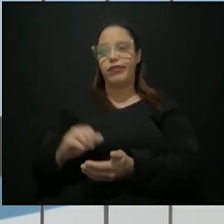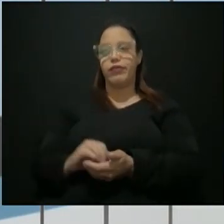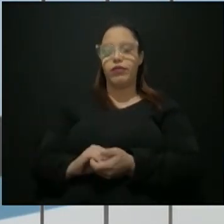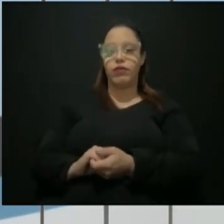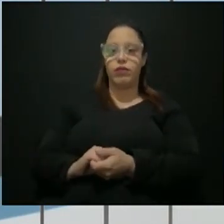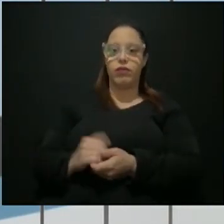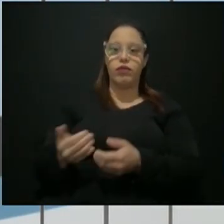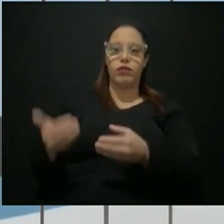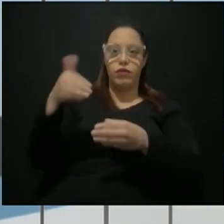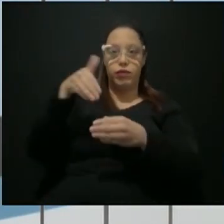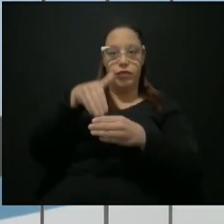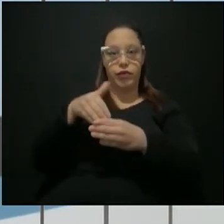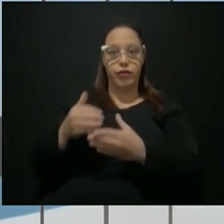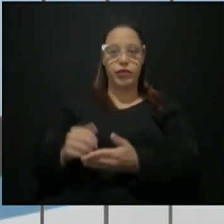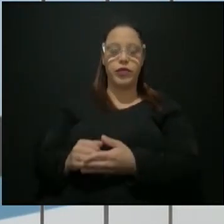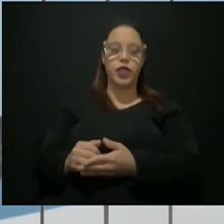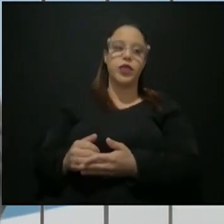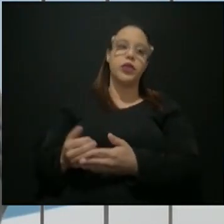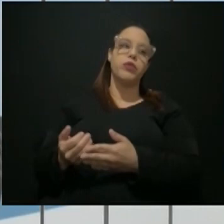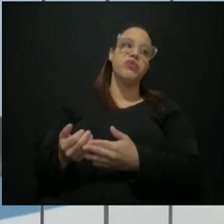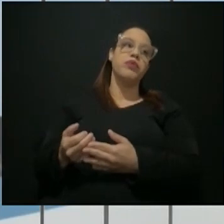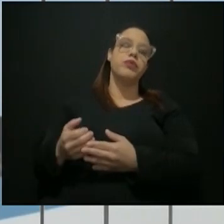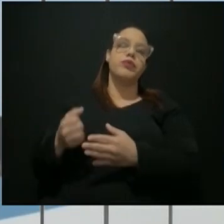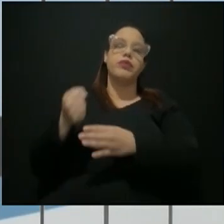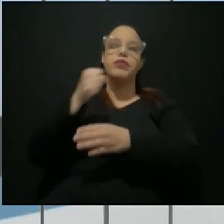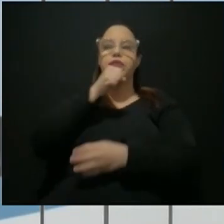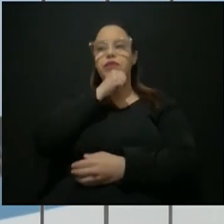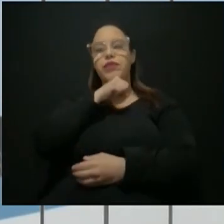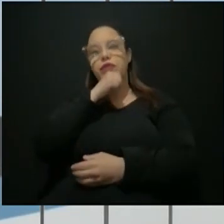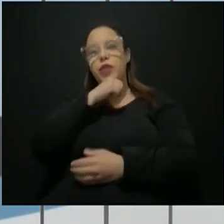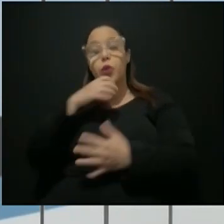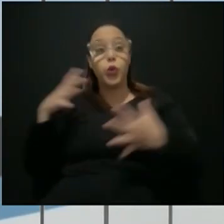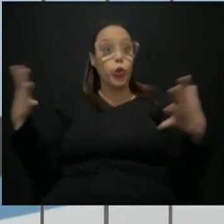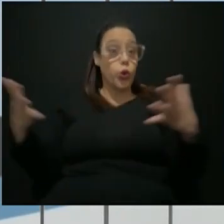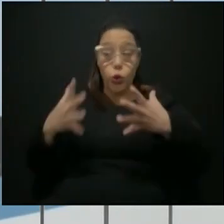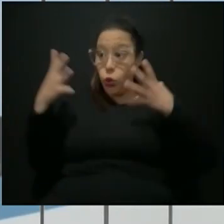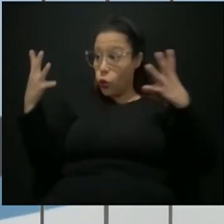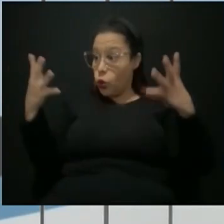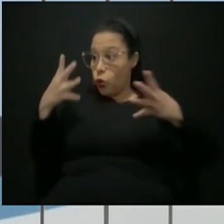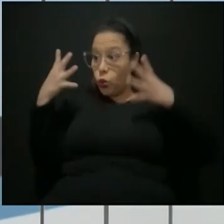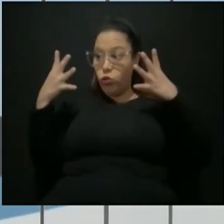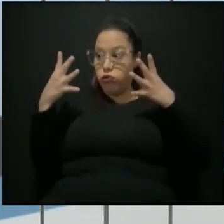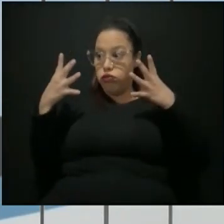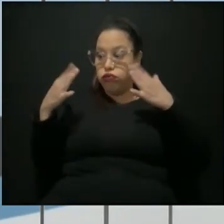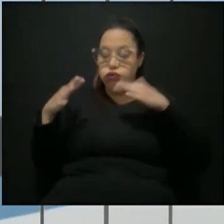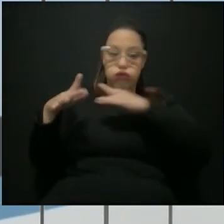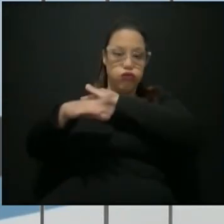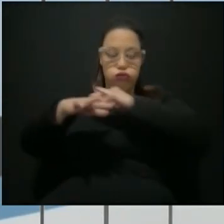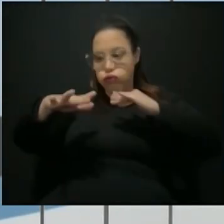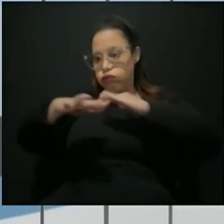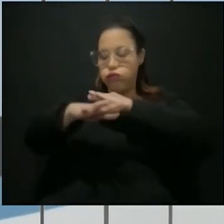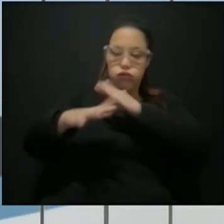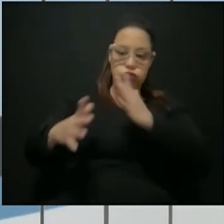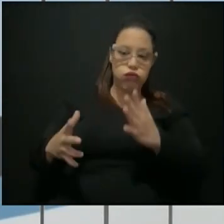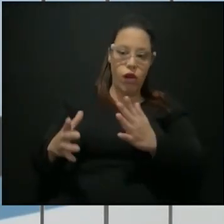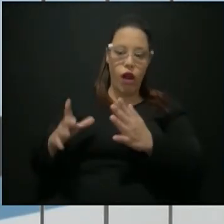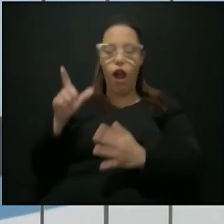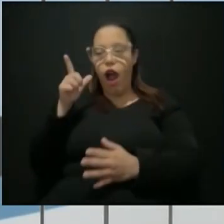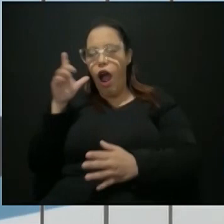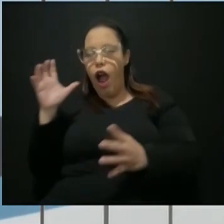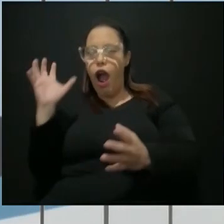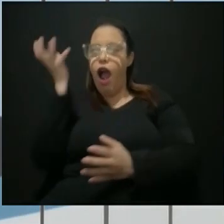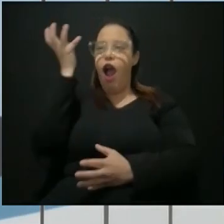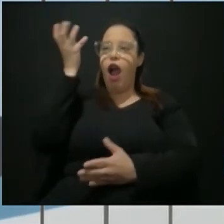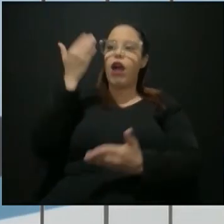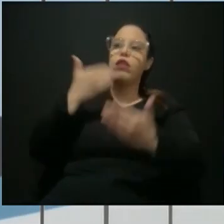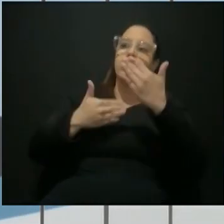processo de envelhecimento. Então, tem muita energia ainda para fazer a cidade movimentar, para fazer as coisas acontecerem, contribui muito para a